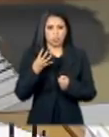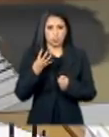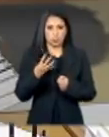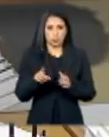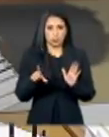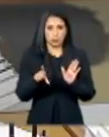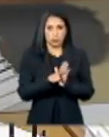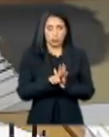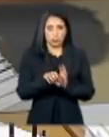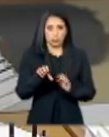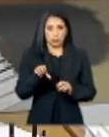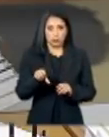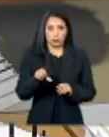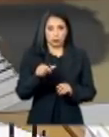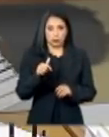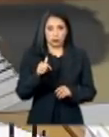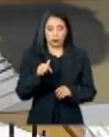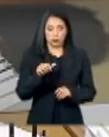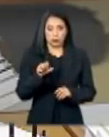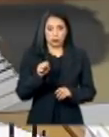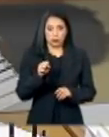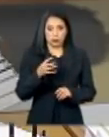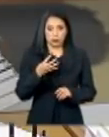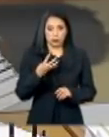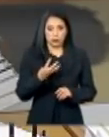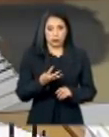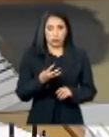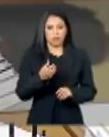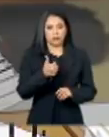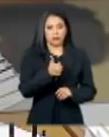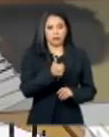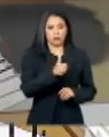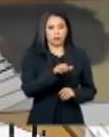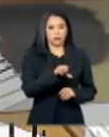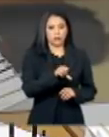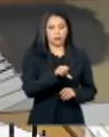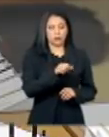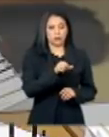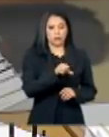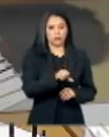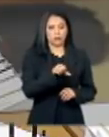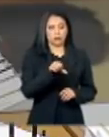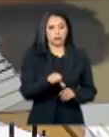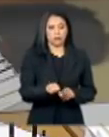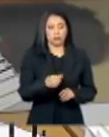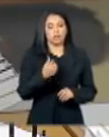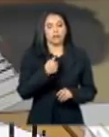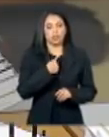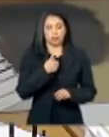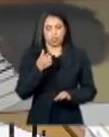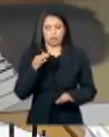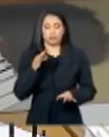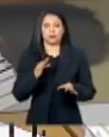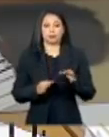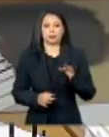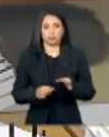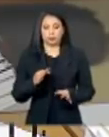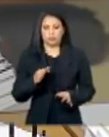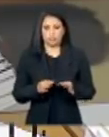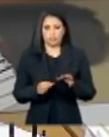9.784 de 99 e sinto me a jogar aqui